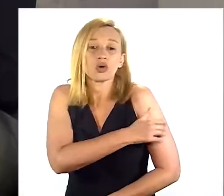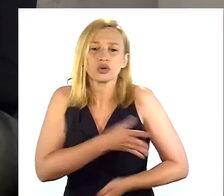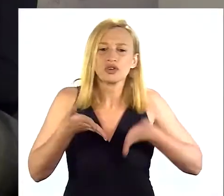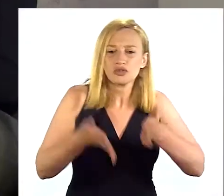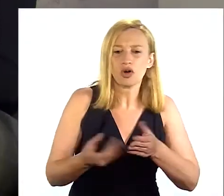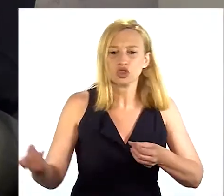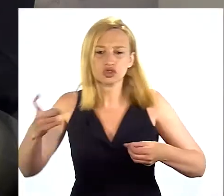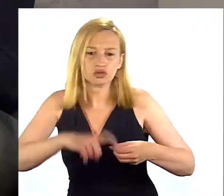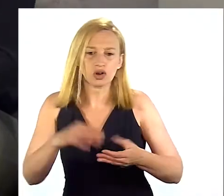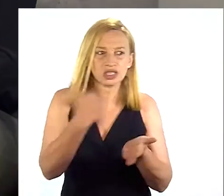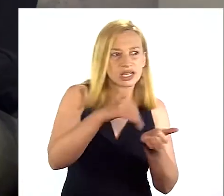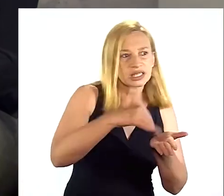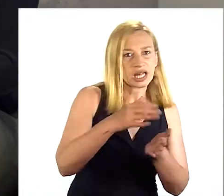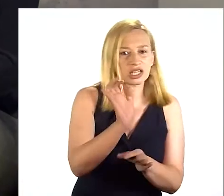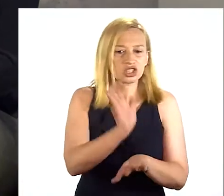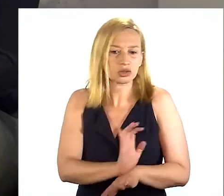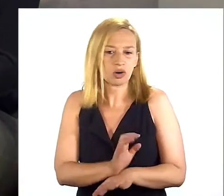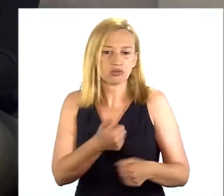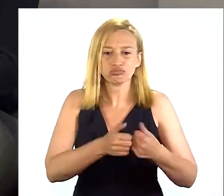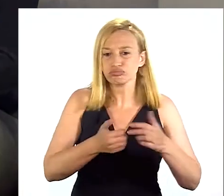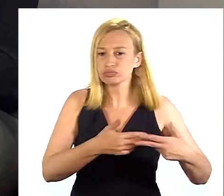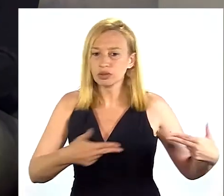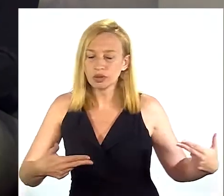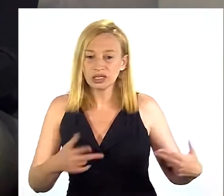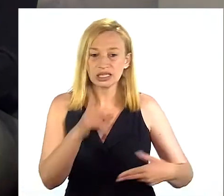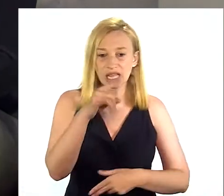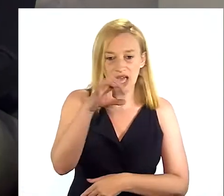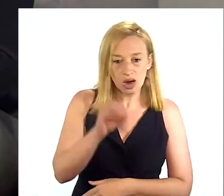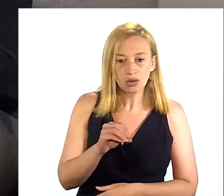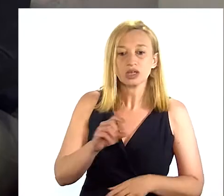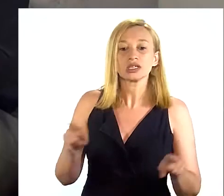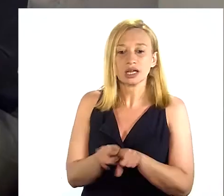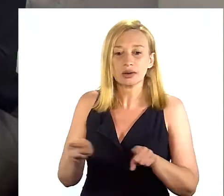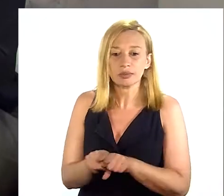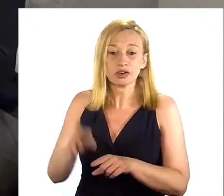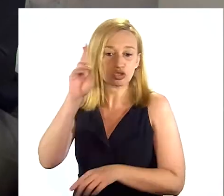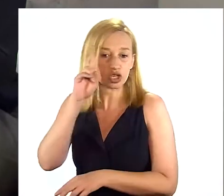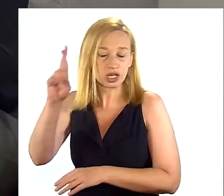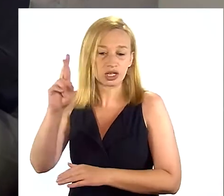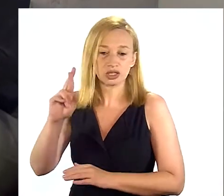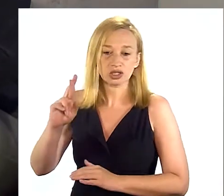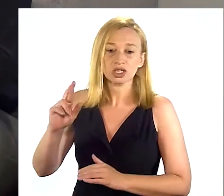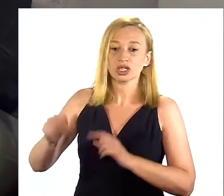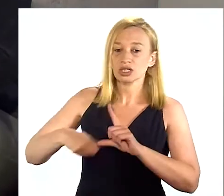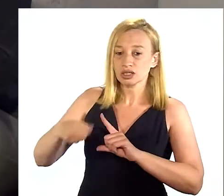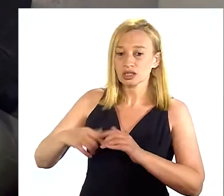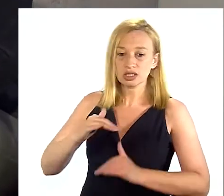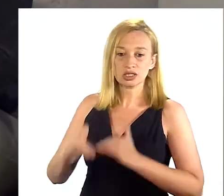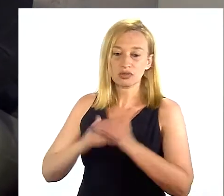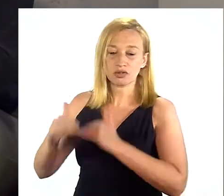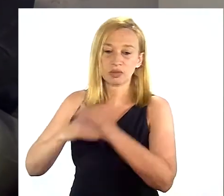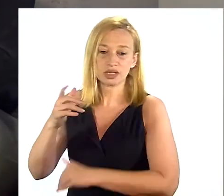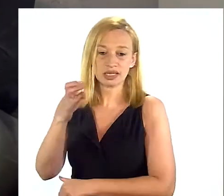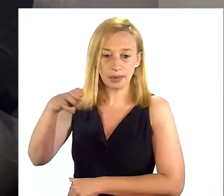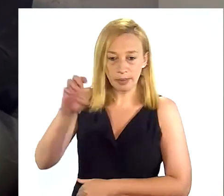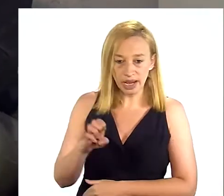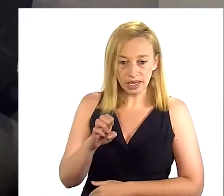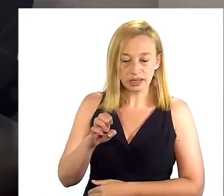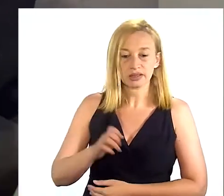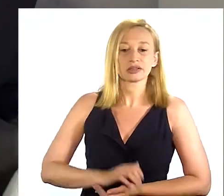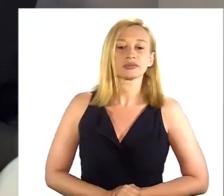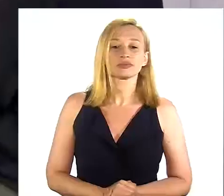O Rio em Foco está de volta com o secretário estadual de Transportes, Delmo Pinho, e o gerente de grandes empreendimentos do Sebrae Rio, Renato